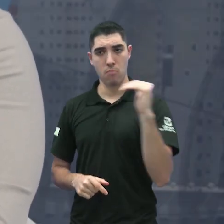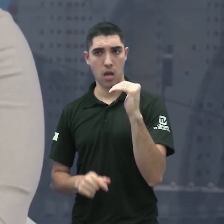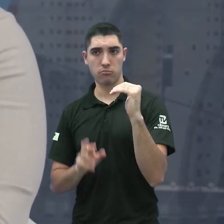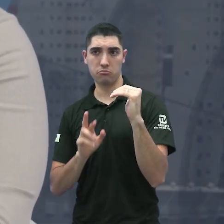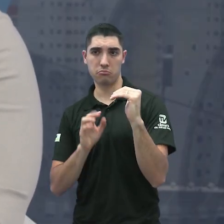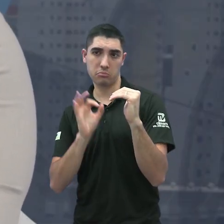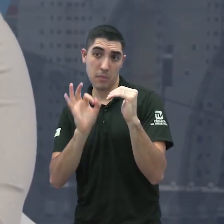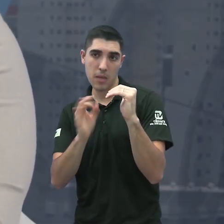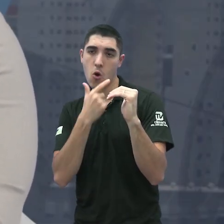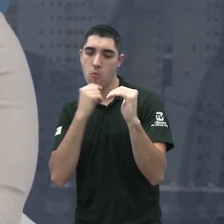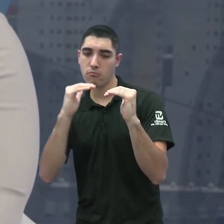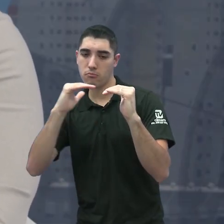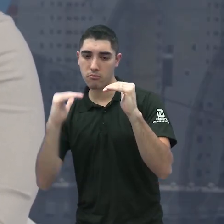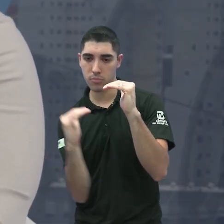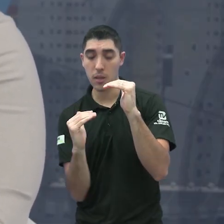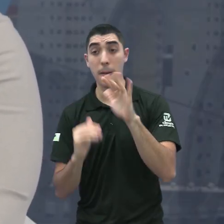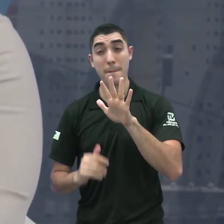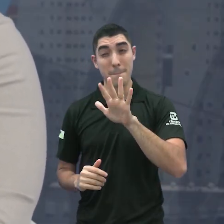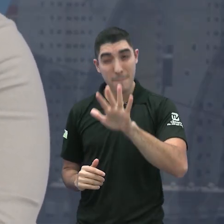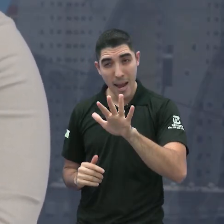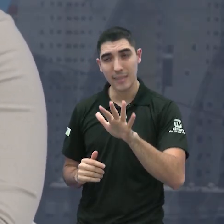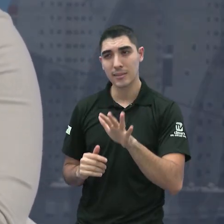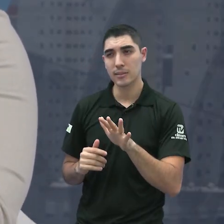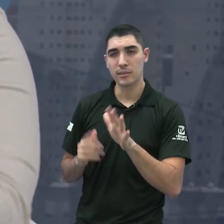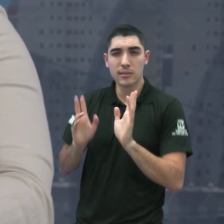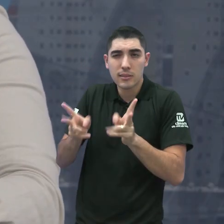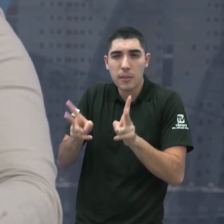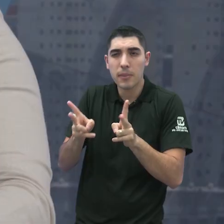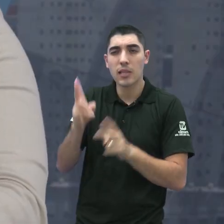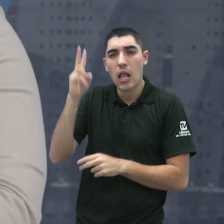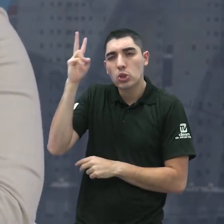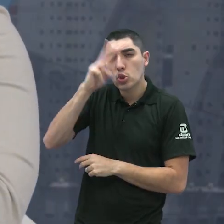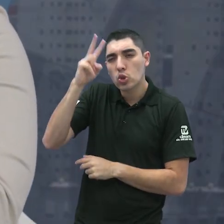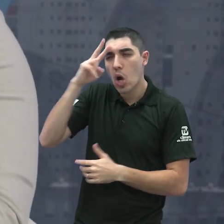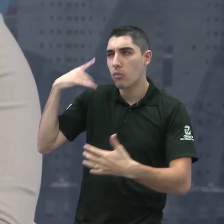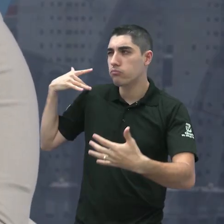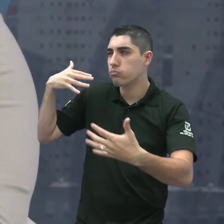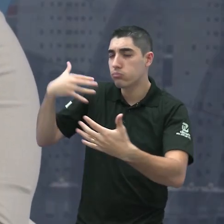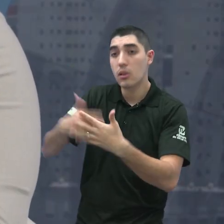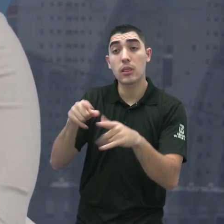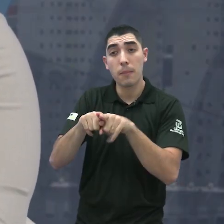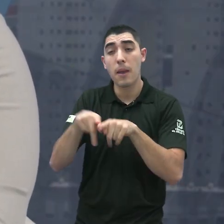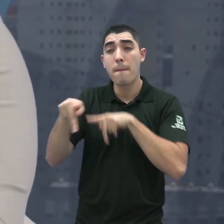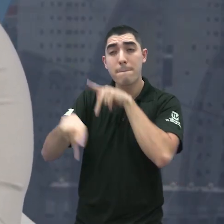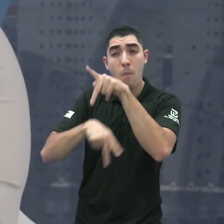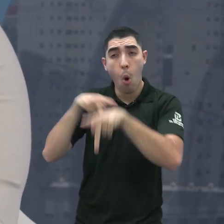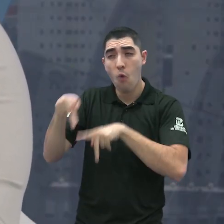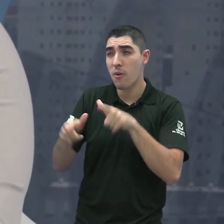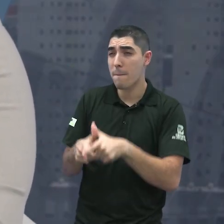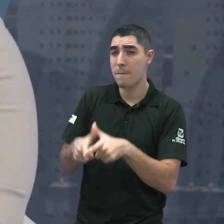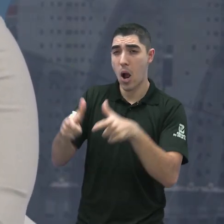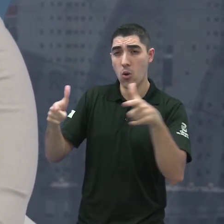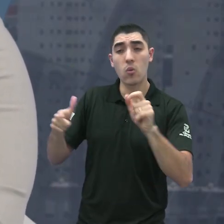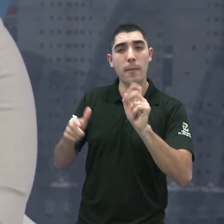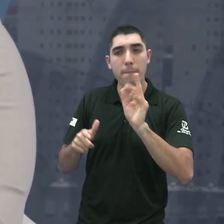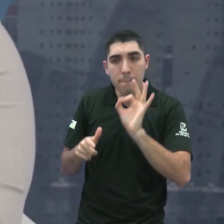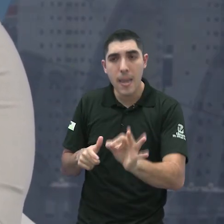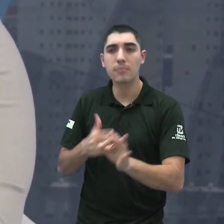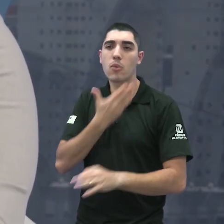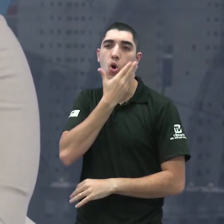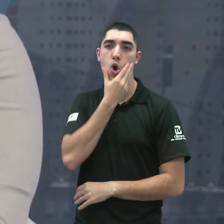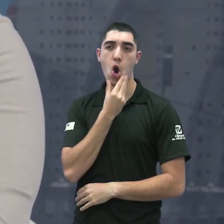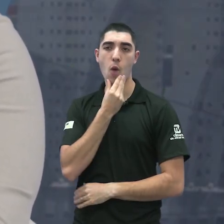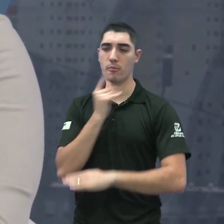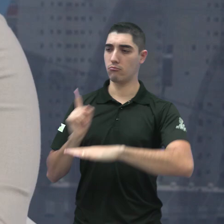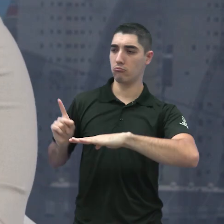gente analisa, né, na história e também na formação dos povos e das civilizações é a predominância do estereótipo masculino